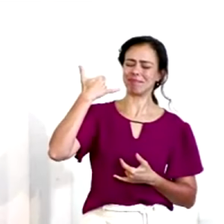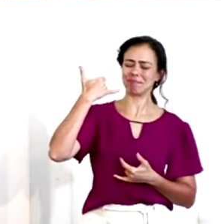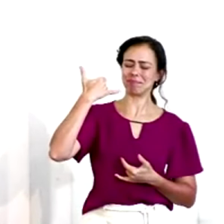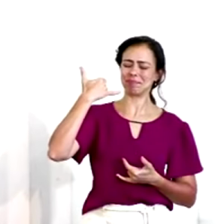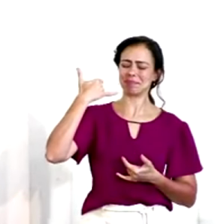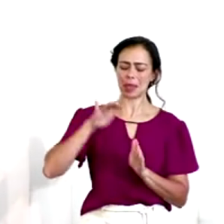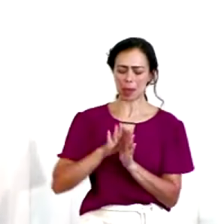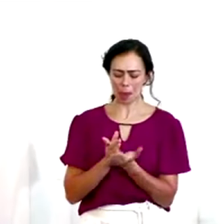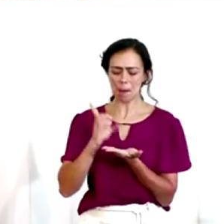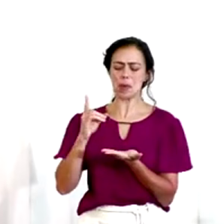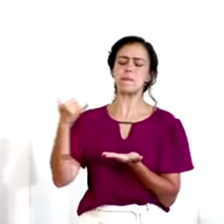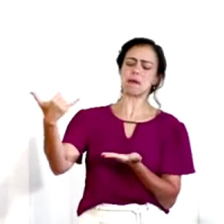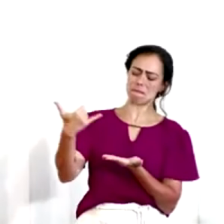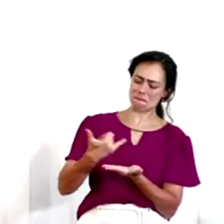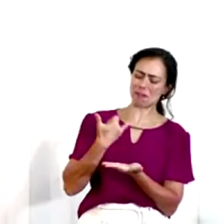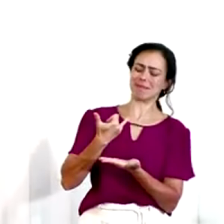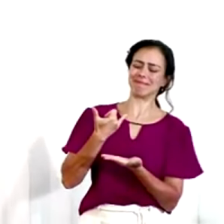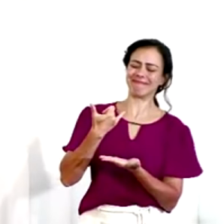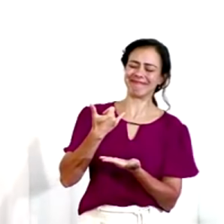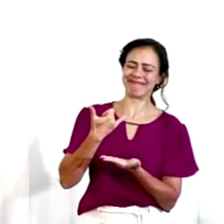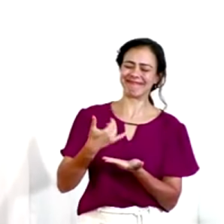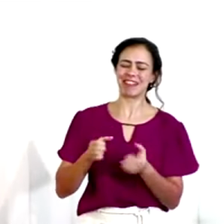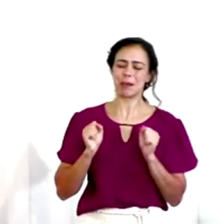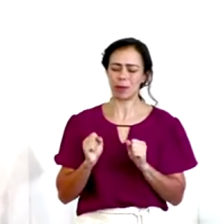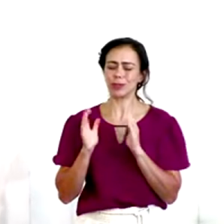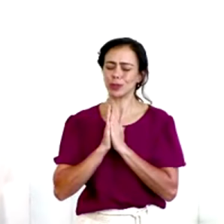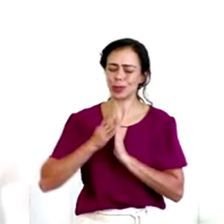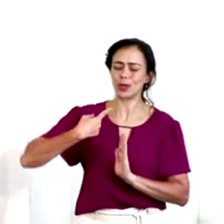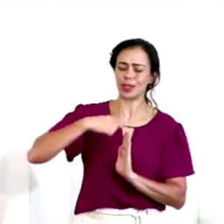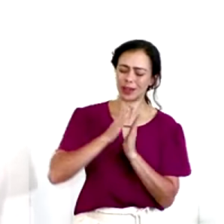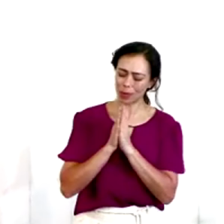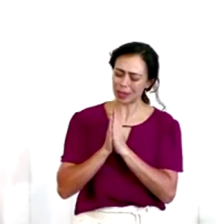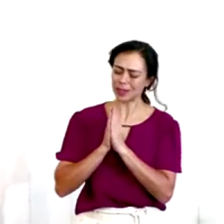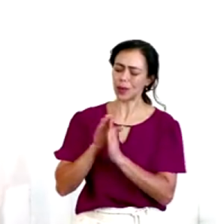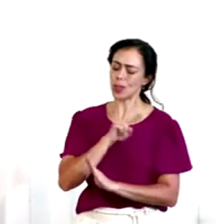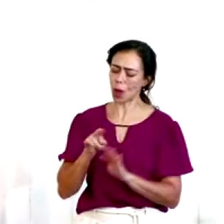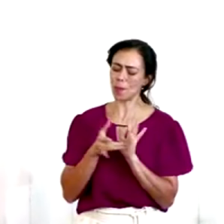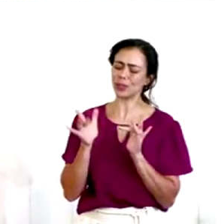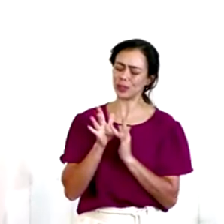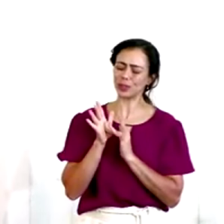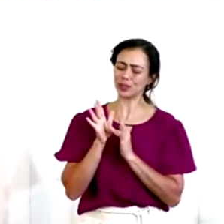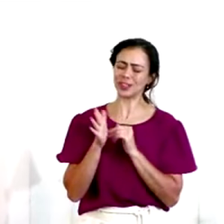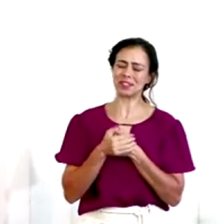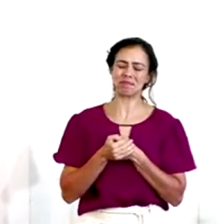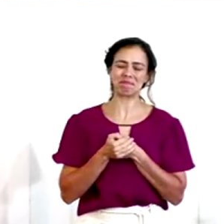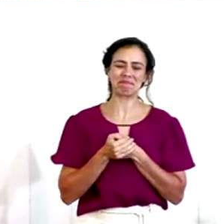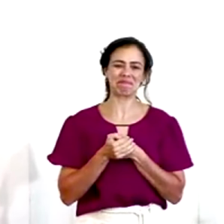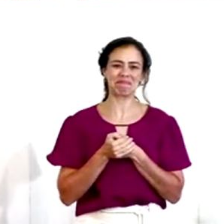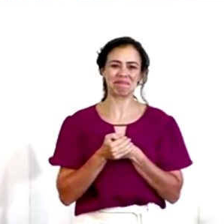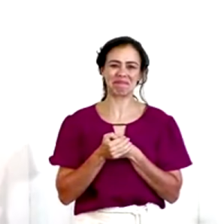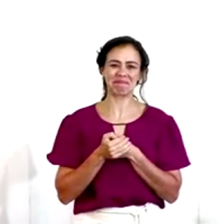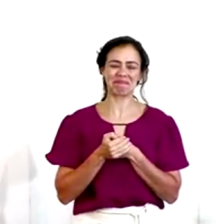nossa oração e nós a fazemos no nome de Jesus. Amém.